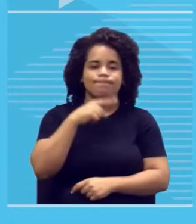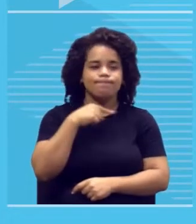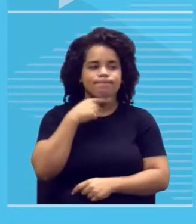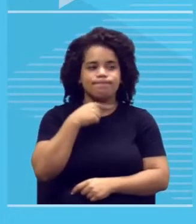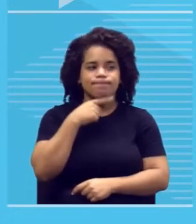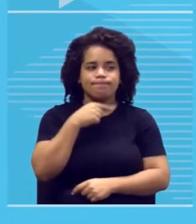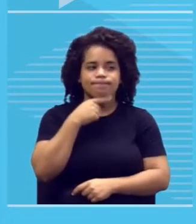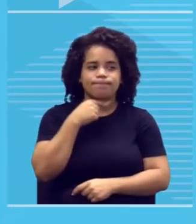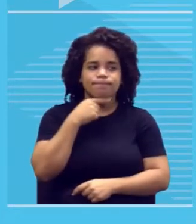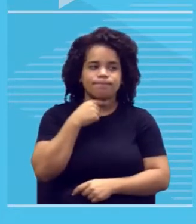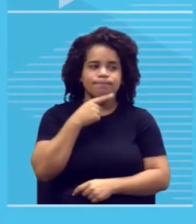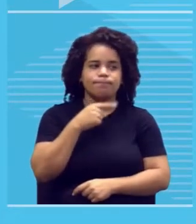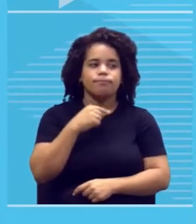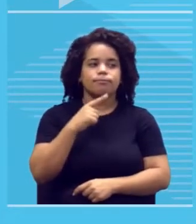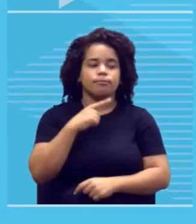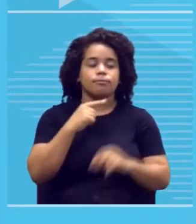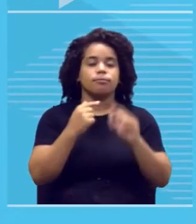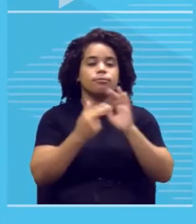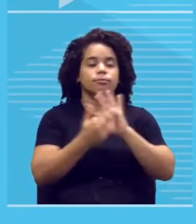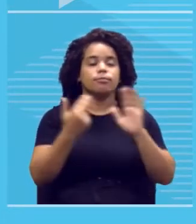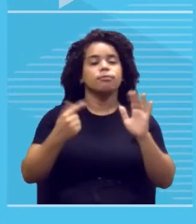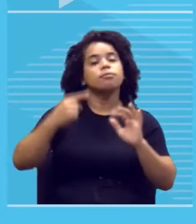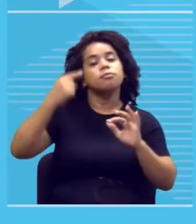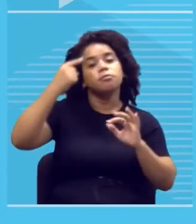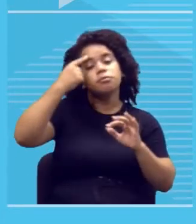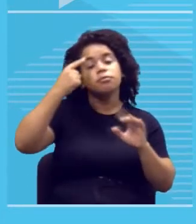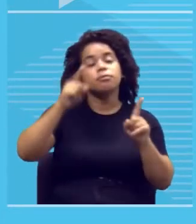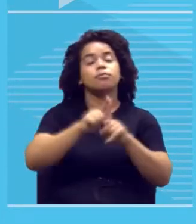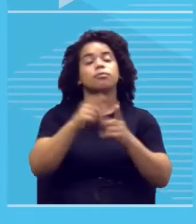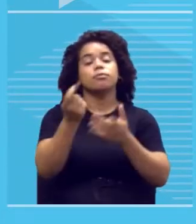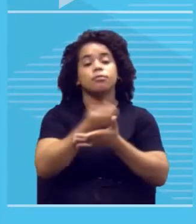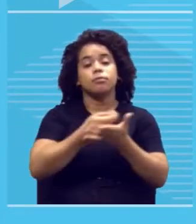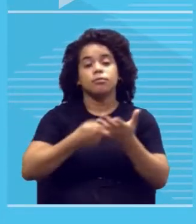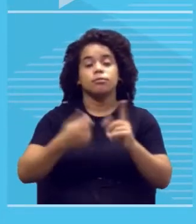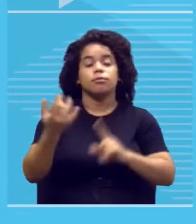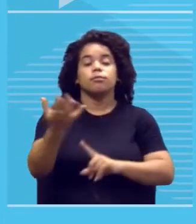então pensadores artistas escritores